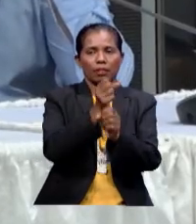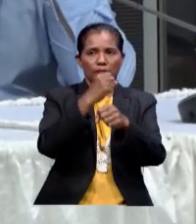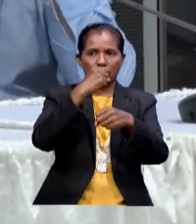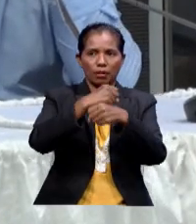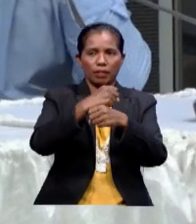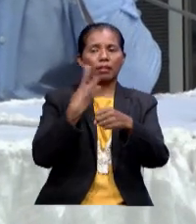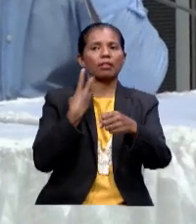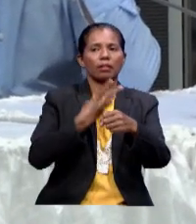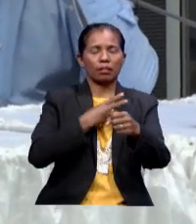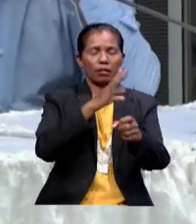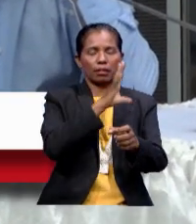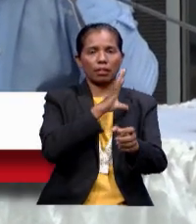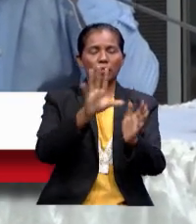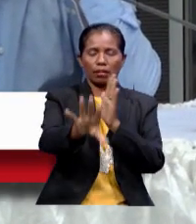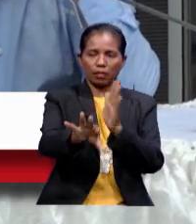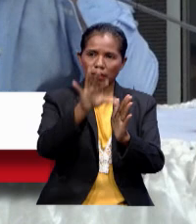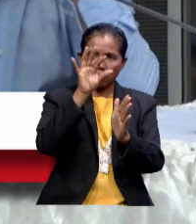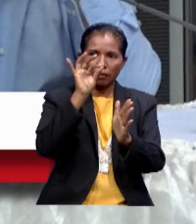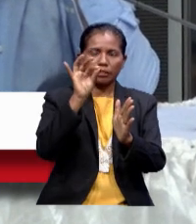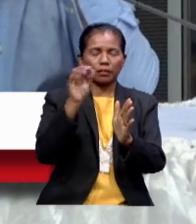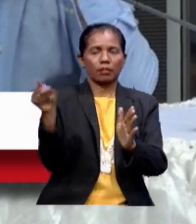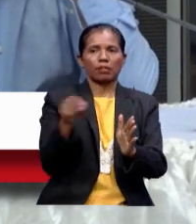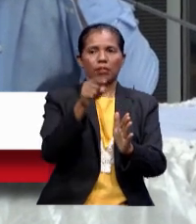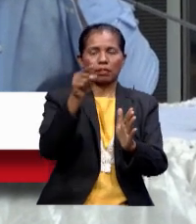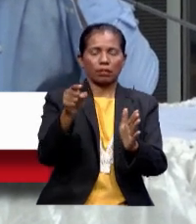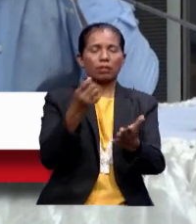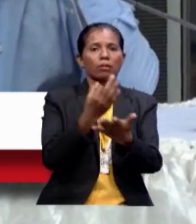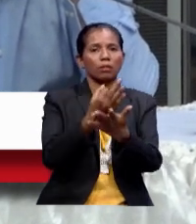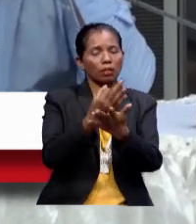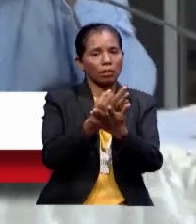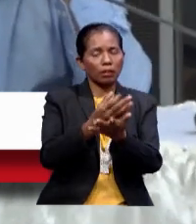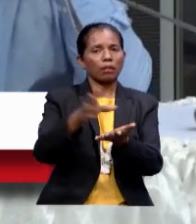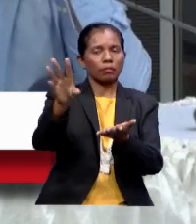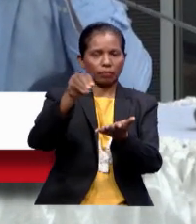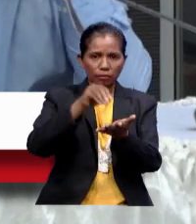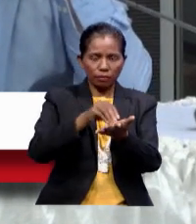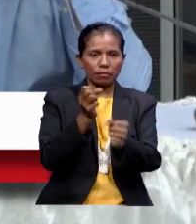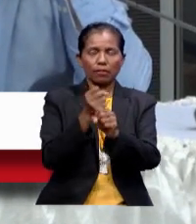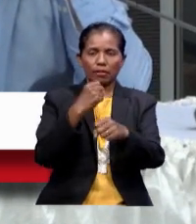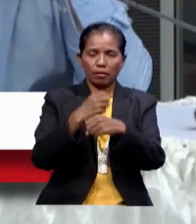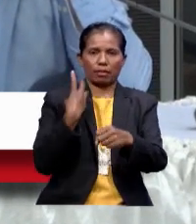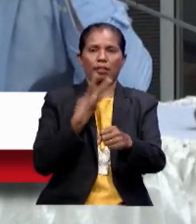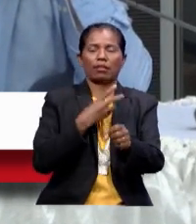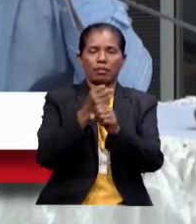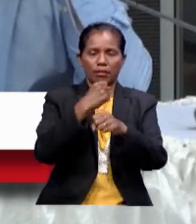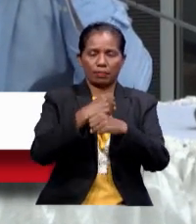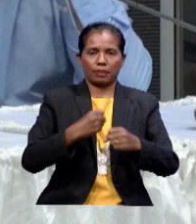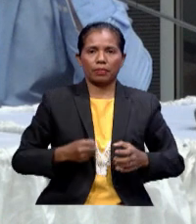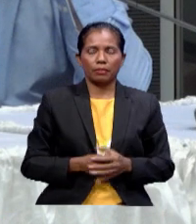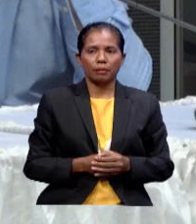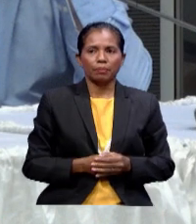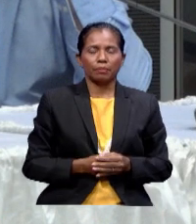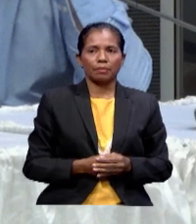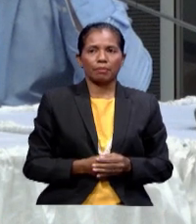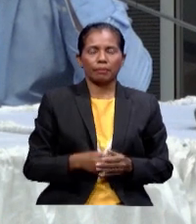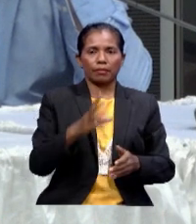Então, interretam dentro das receitas, o seu retorno investimento no Bitarral e Rio. Retam